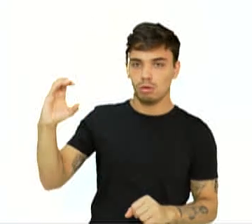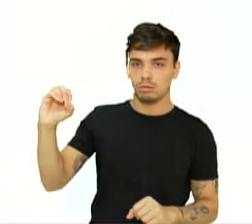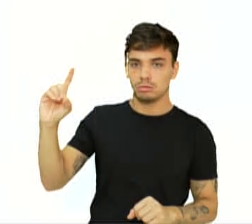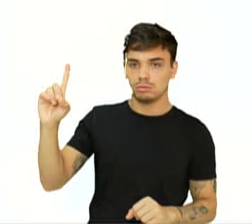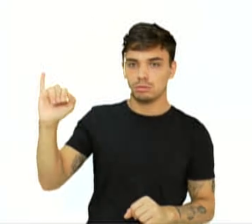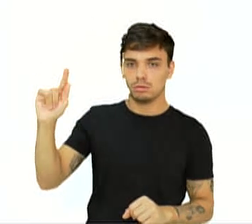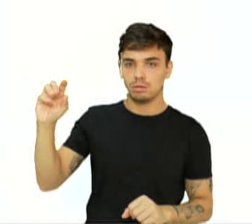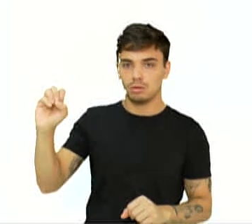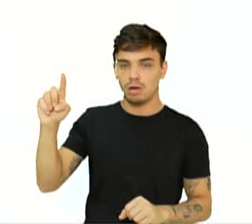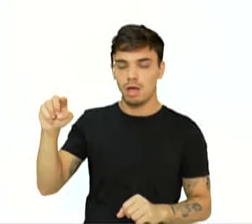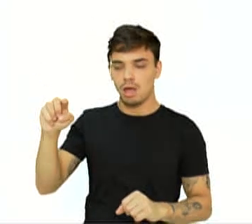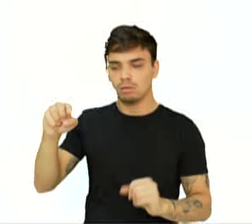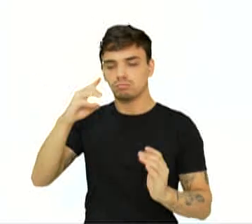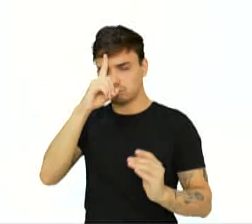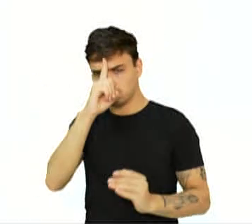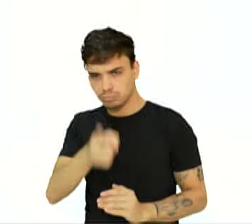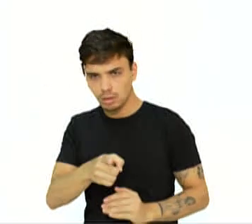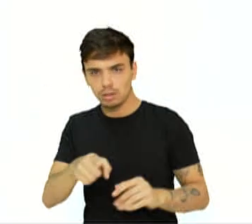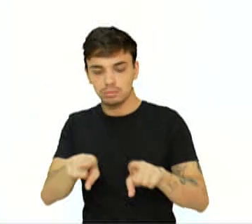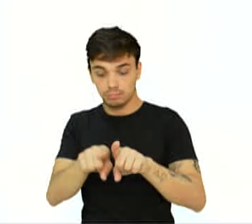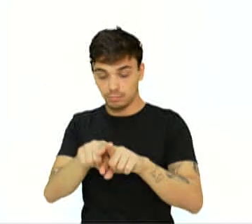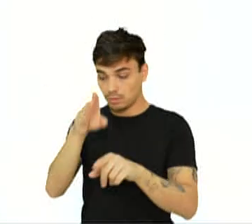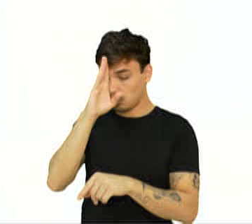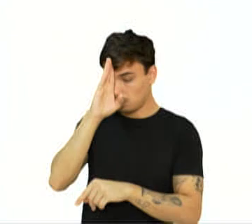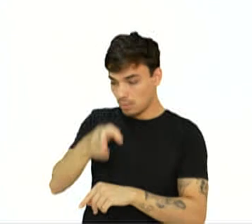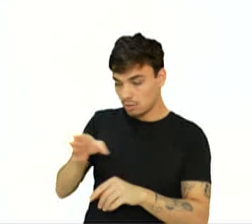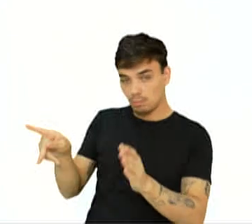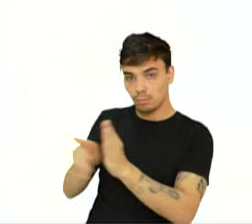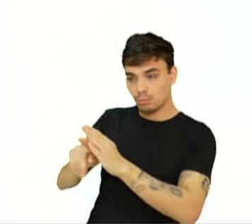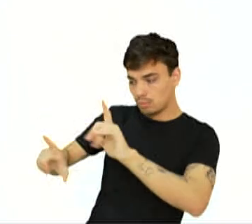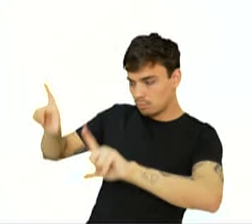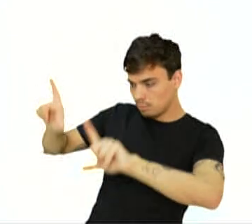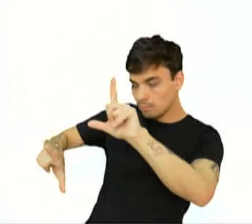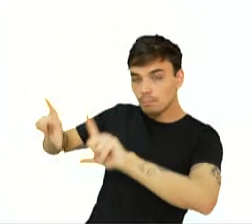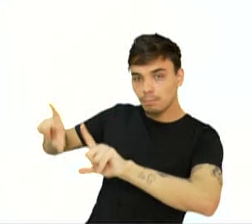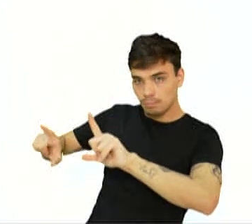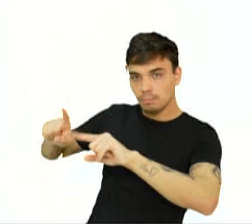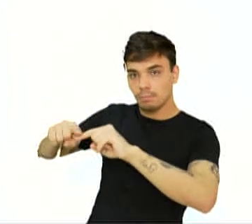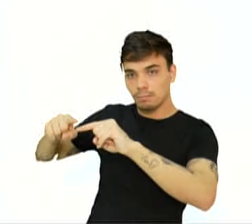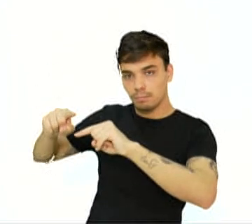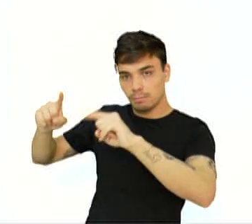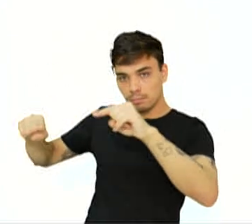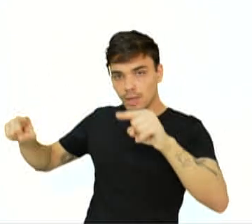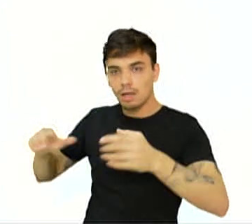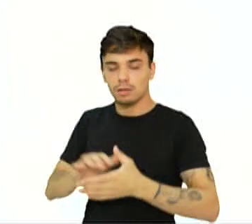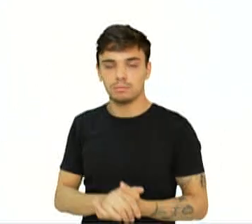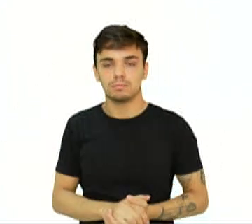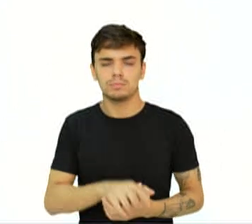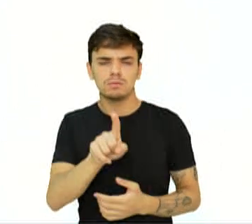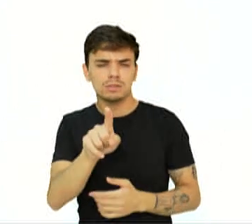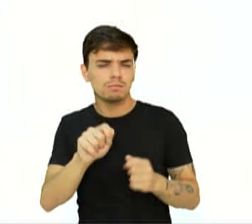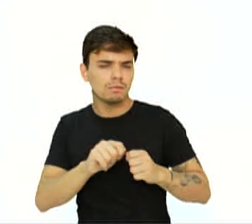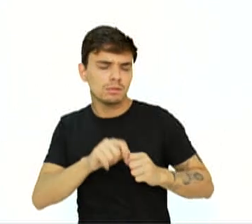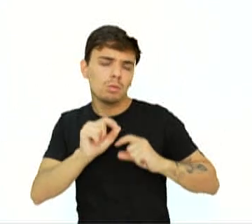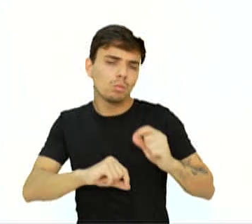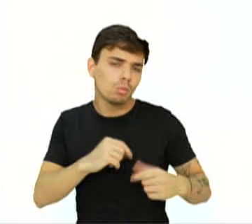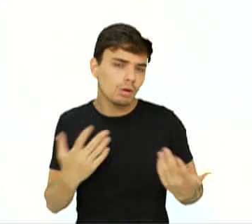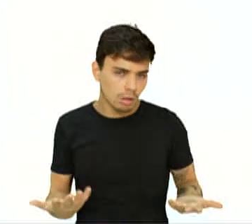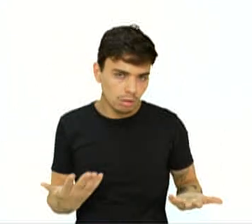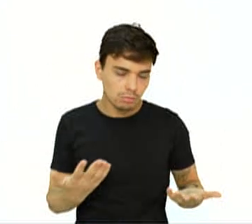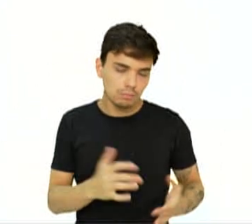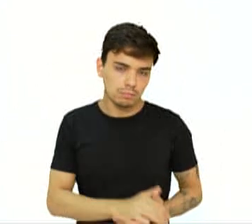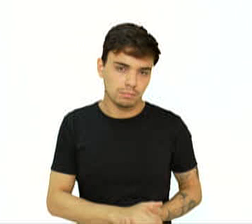comando. E esse comando vai ser executado no aparelho, ok? Então, no fundo, o que você está fazendo? Você está